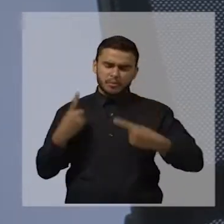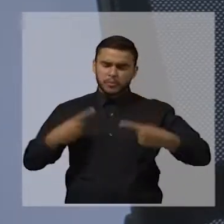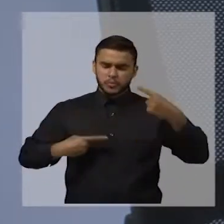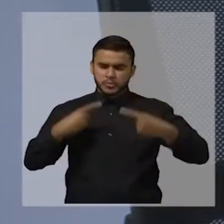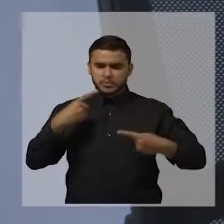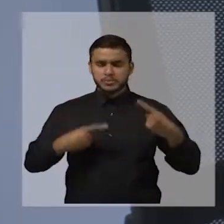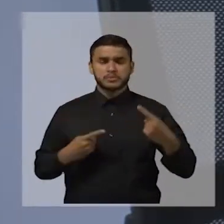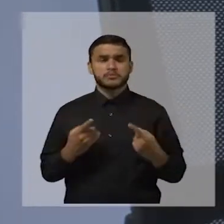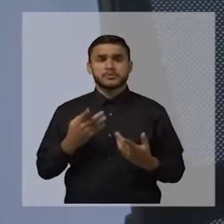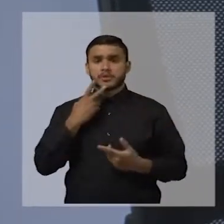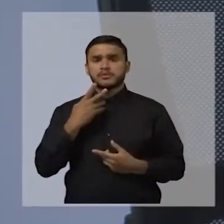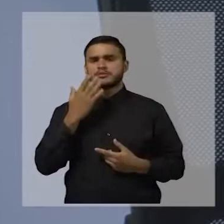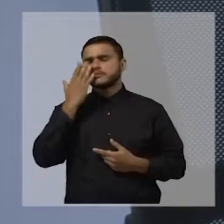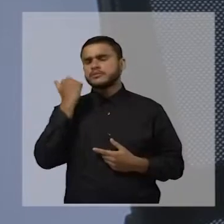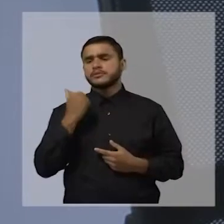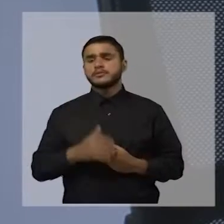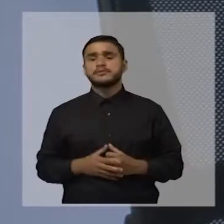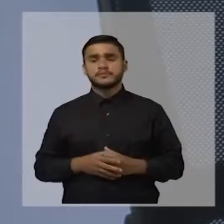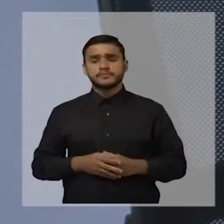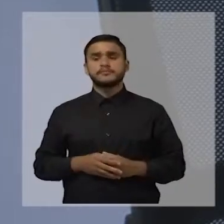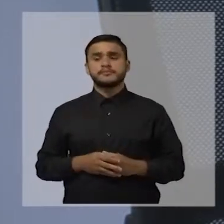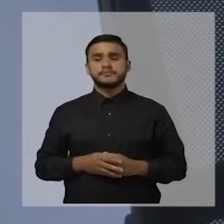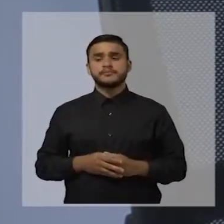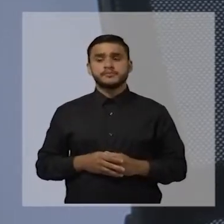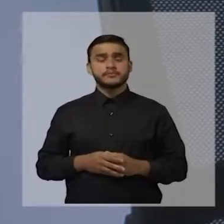já tivemos aqui